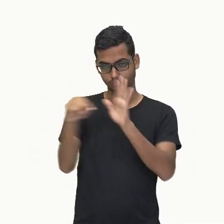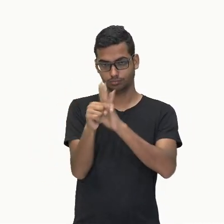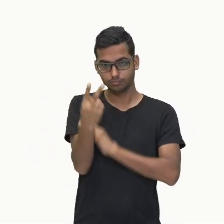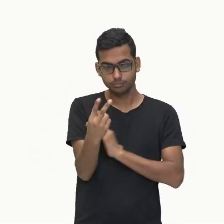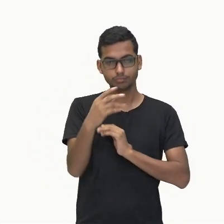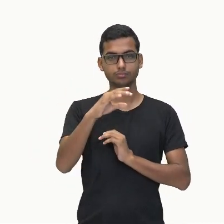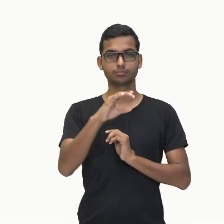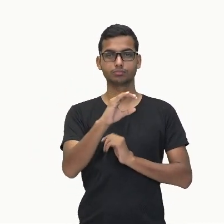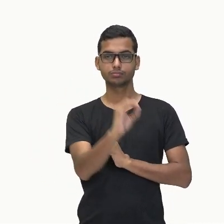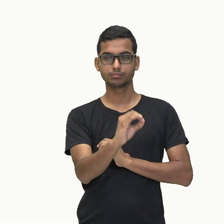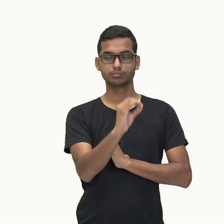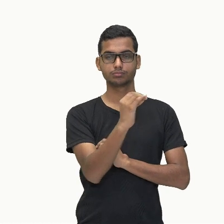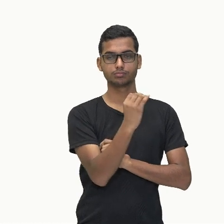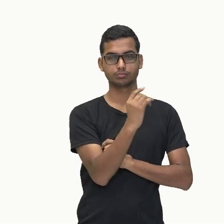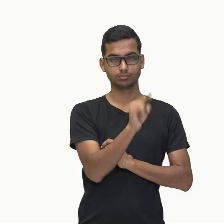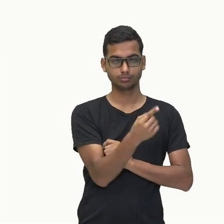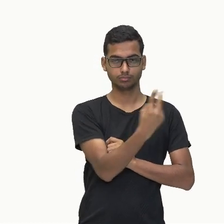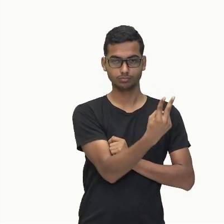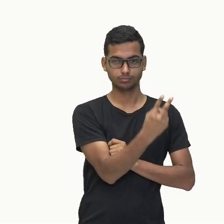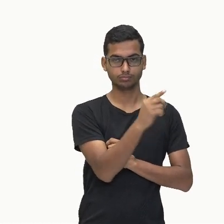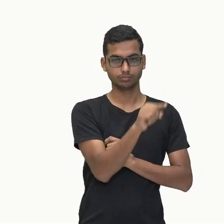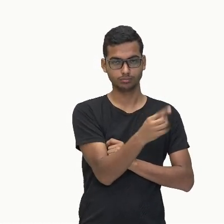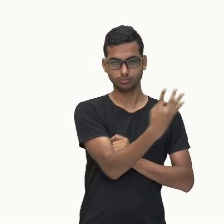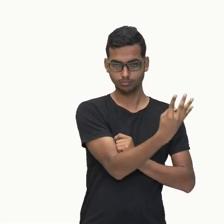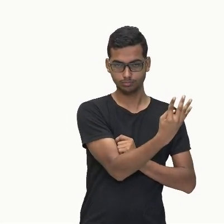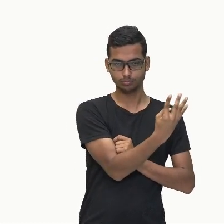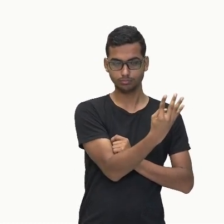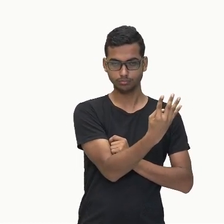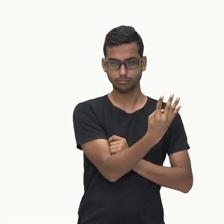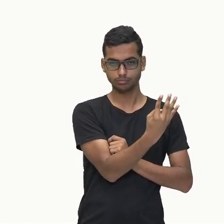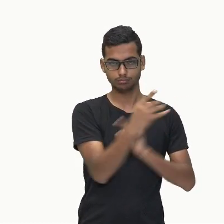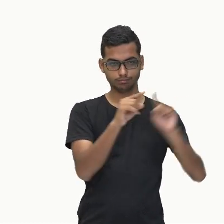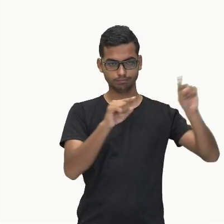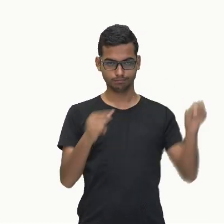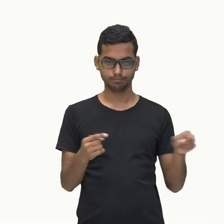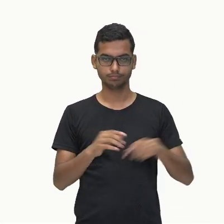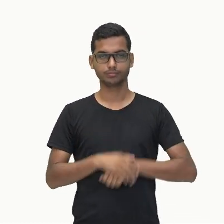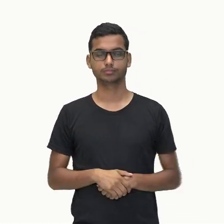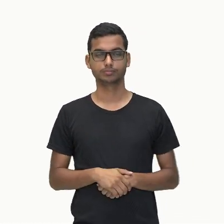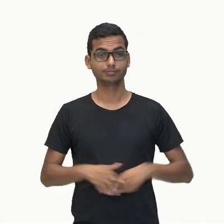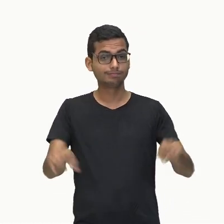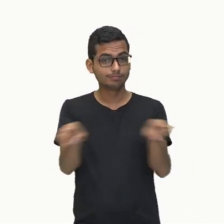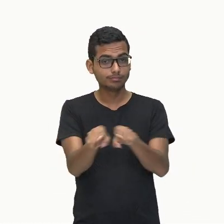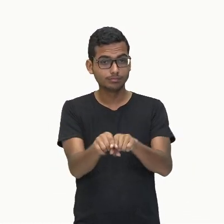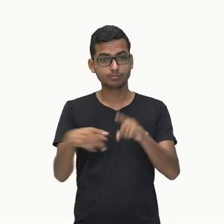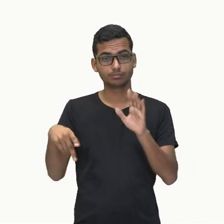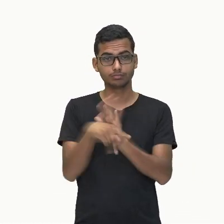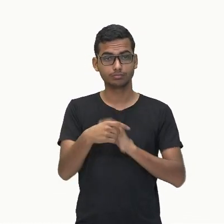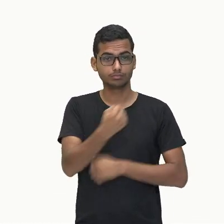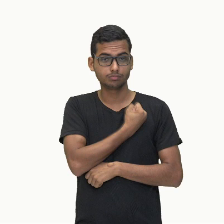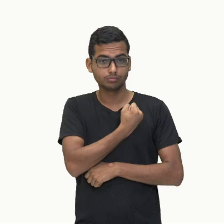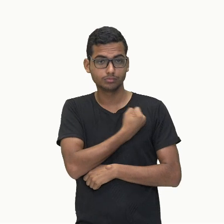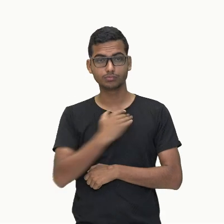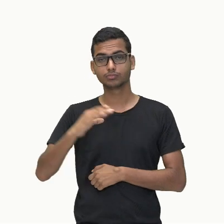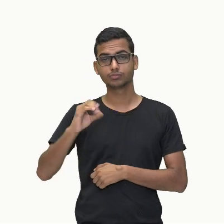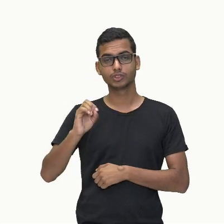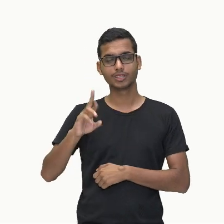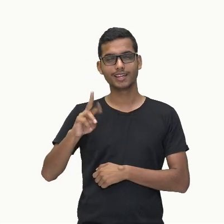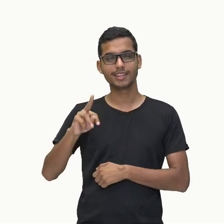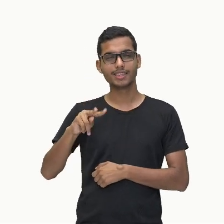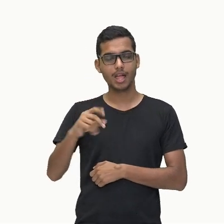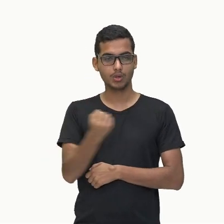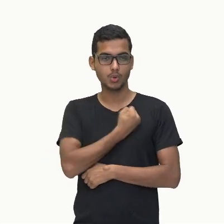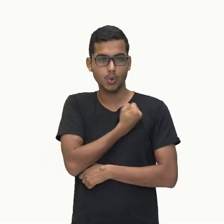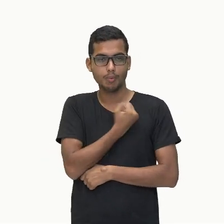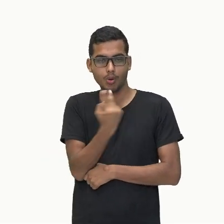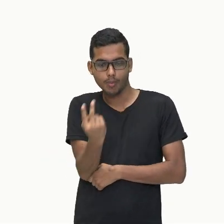que a gente marcou lá no nosso gráfico. O par A, 0, 0, o par